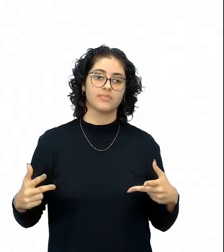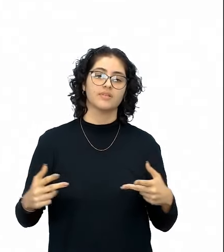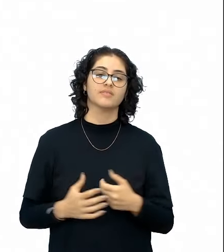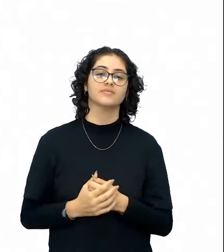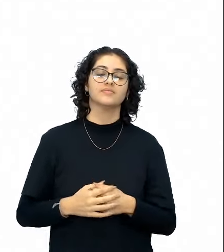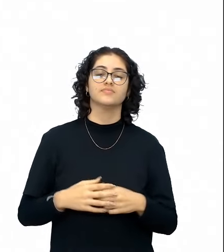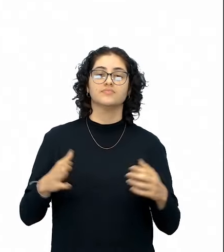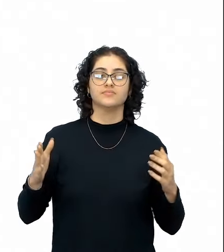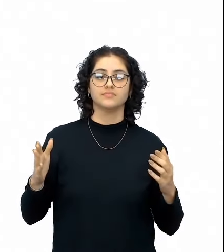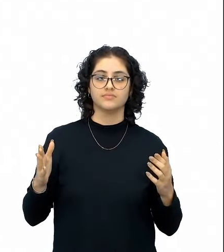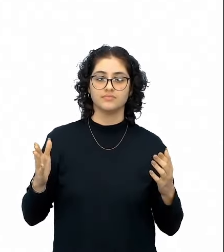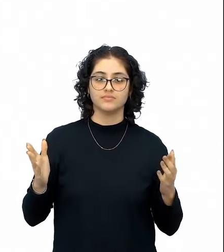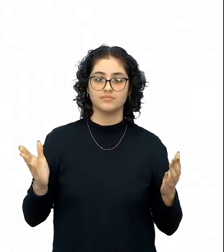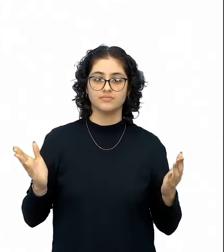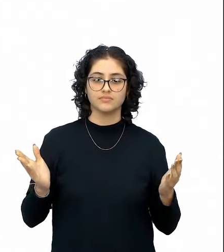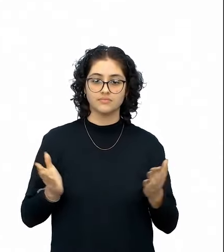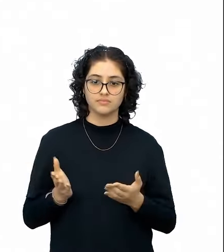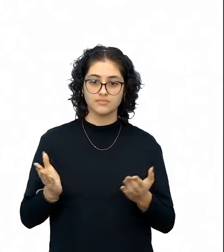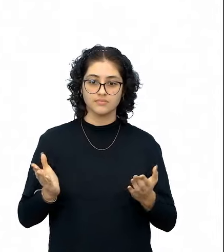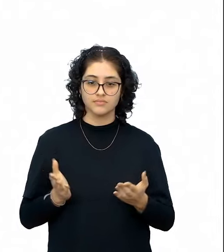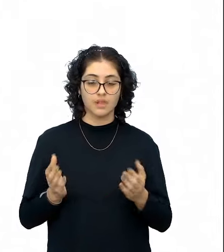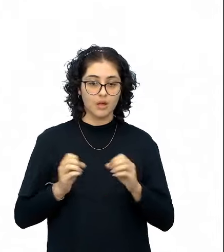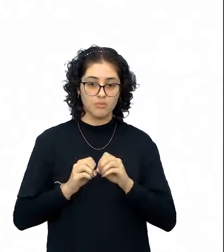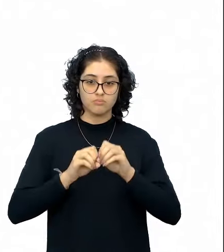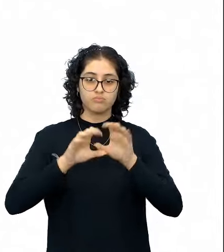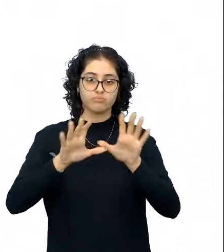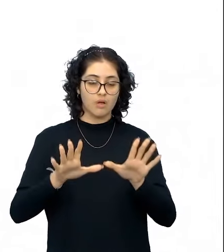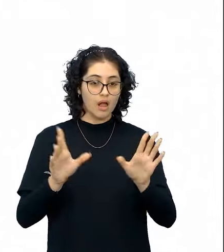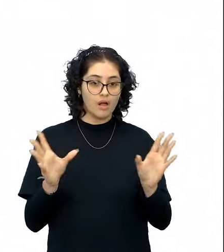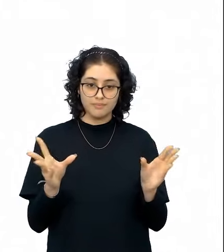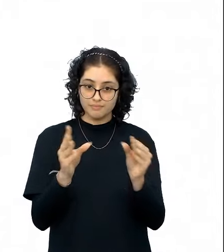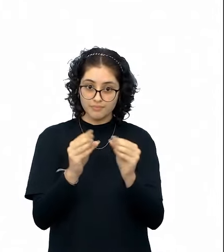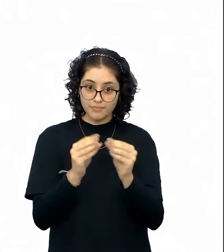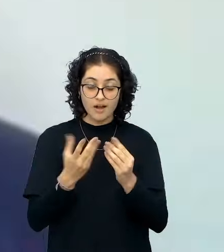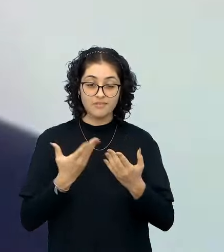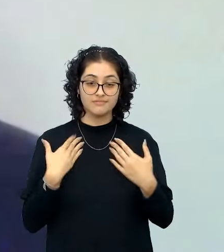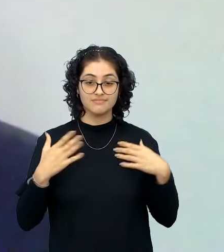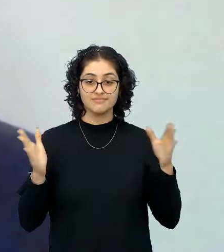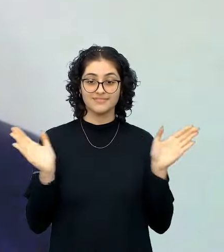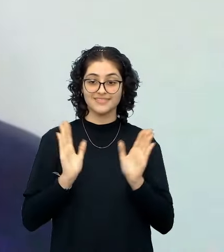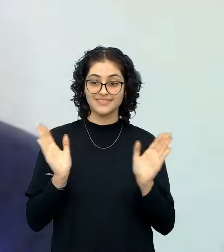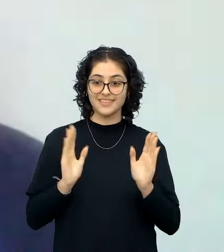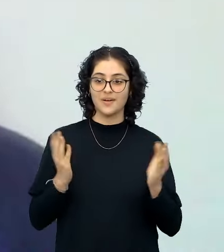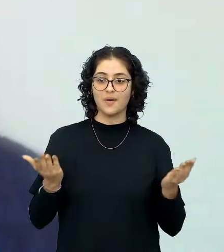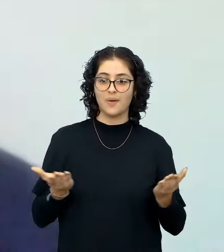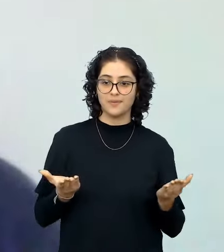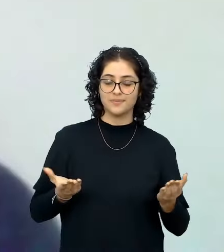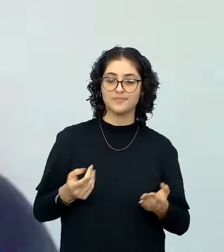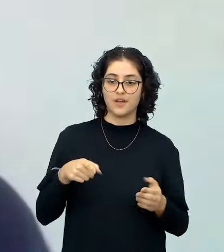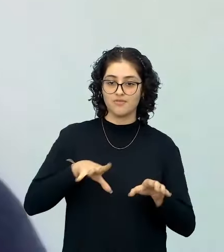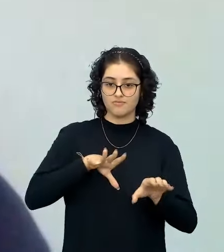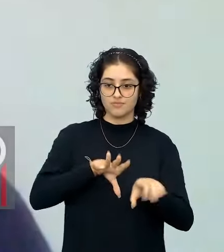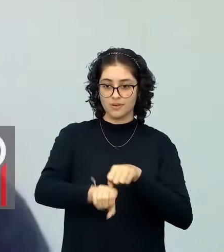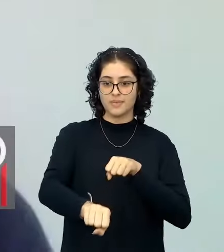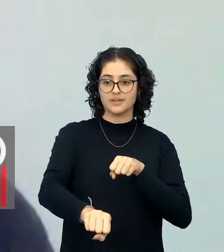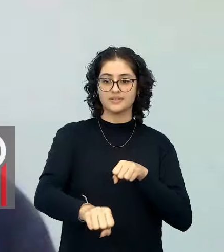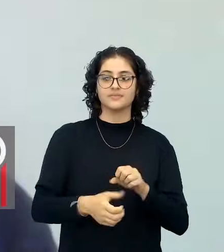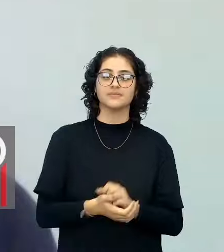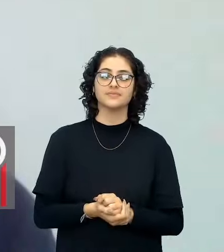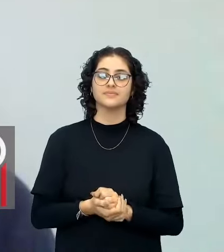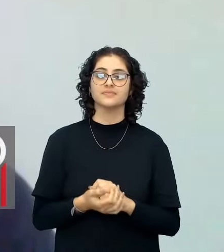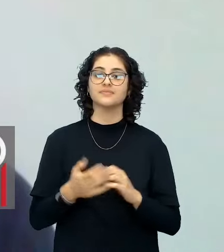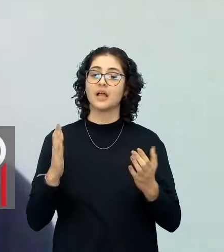E agora eu vou interromper o compartilhamento para me despedir de vocês de mais esse momento de formação. Então, eu